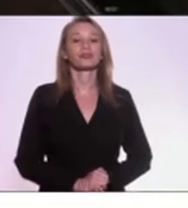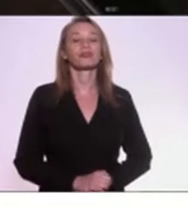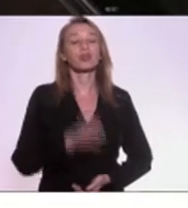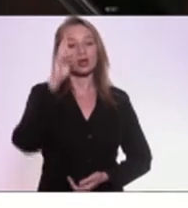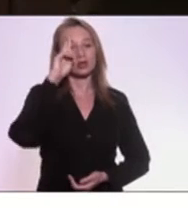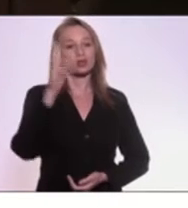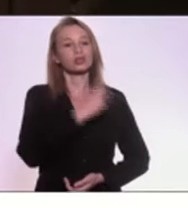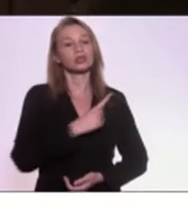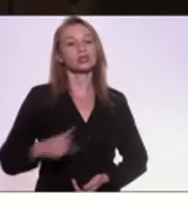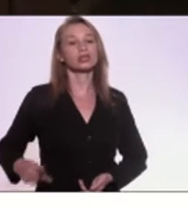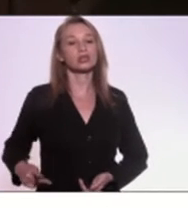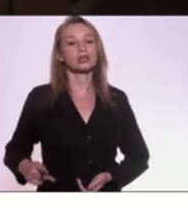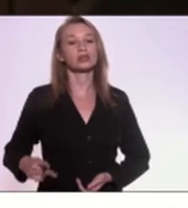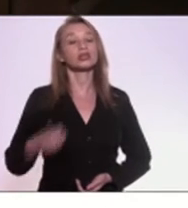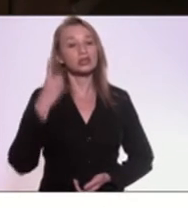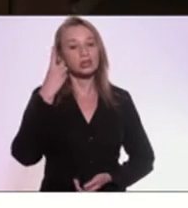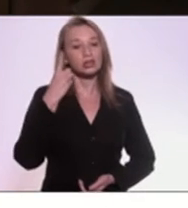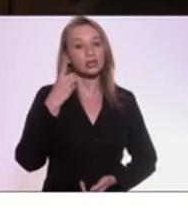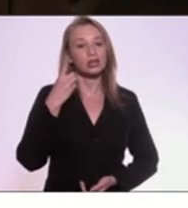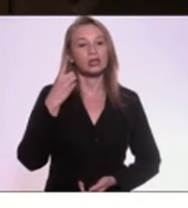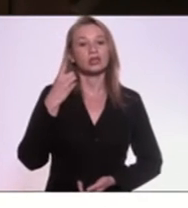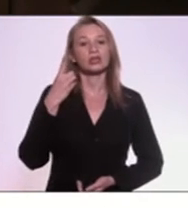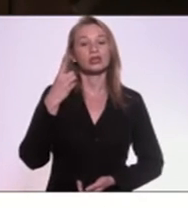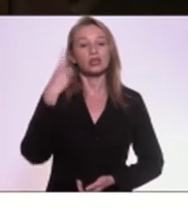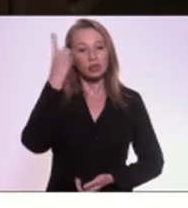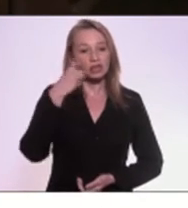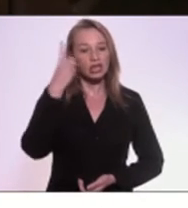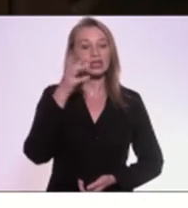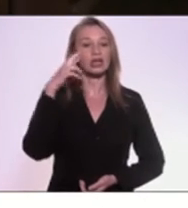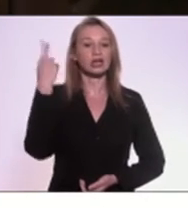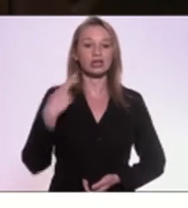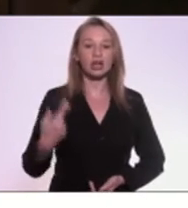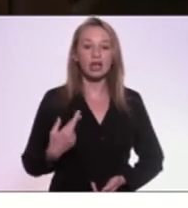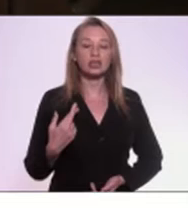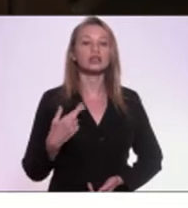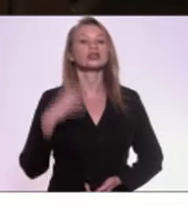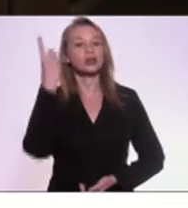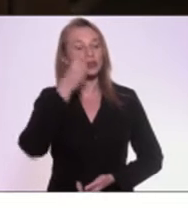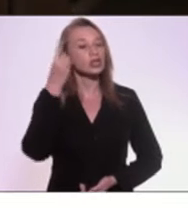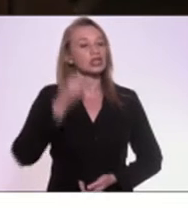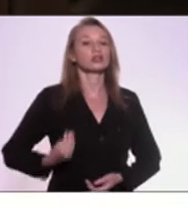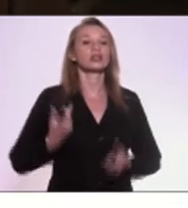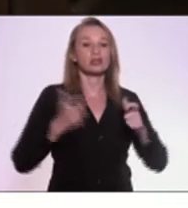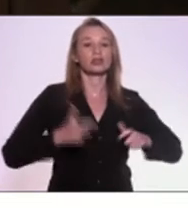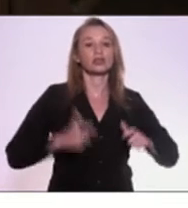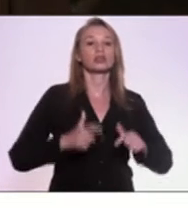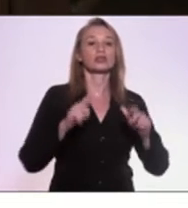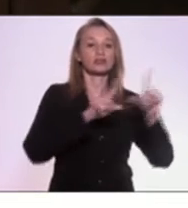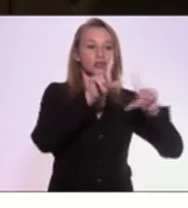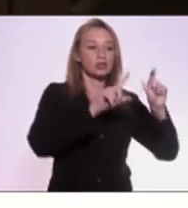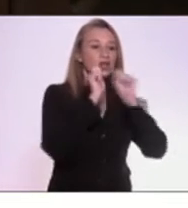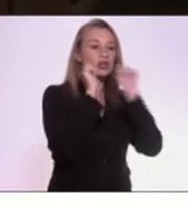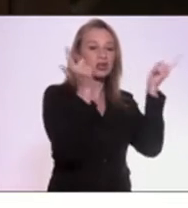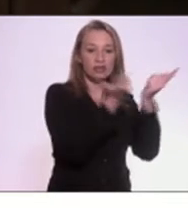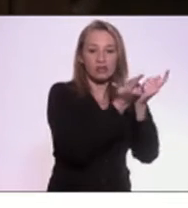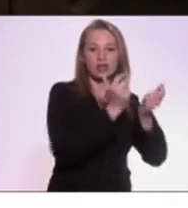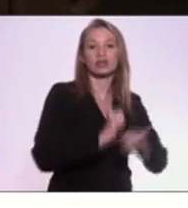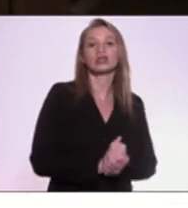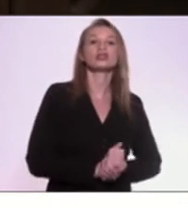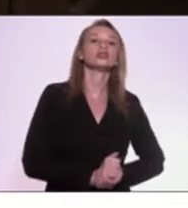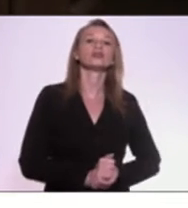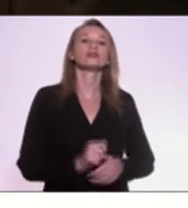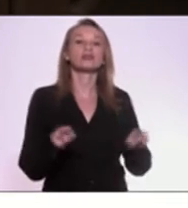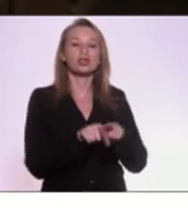Senhora deputada Renata Souza, senhores deputados aqui presentes, cidadãos e cidadãs que nos assistem pela